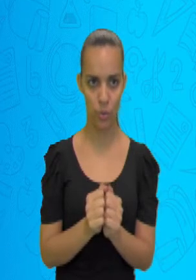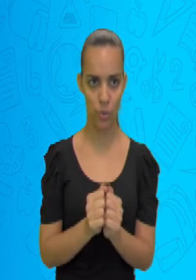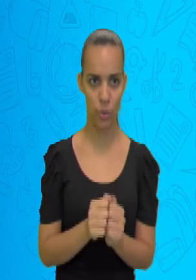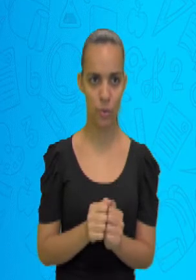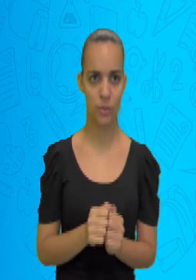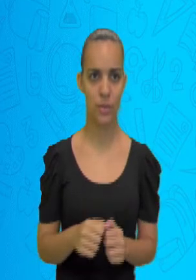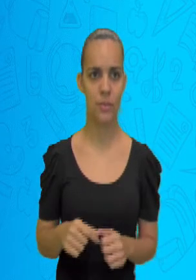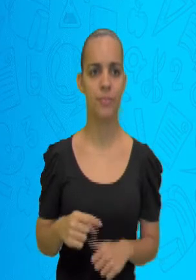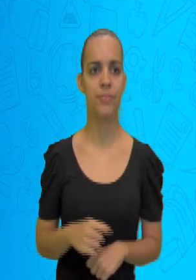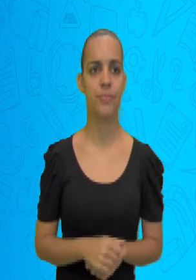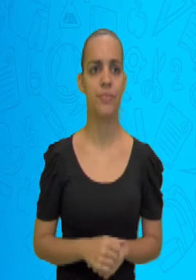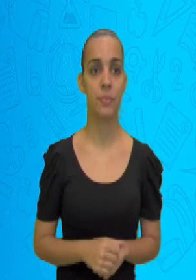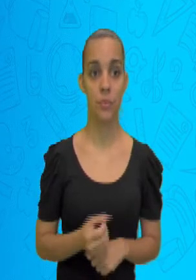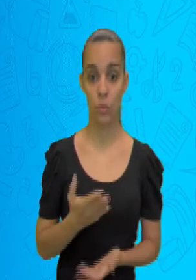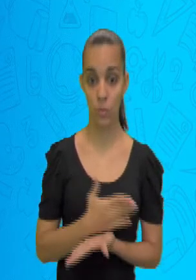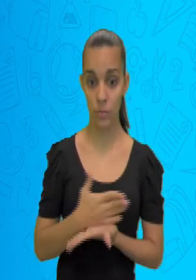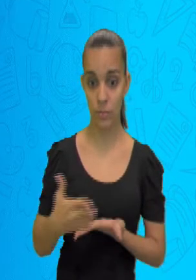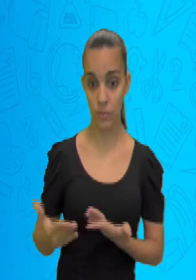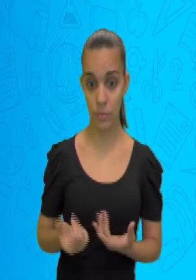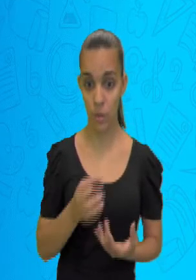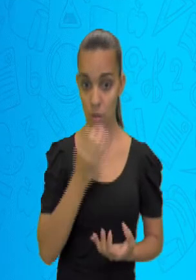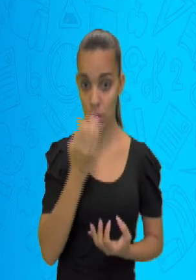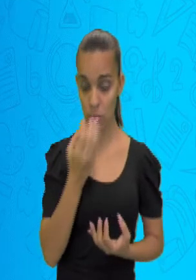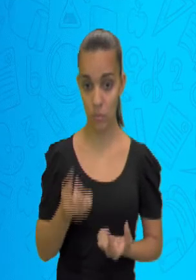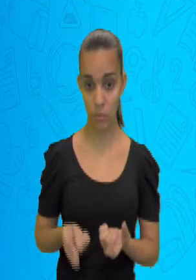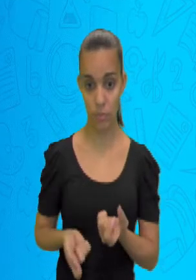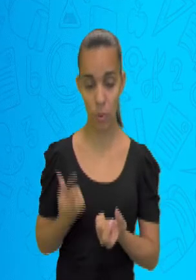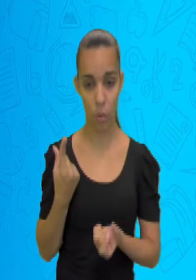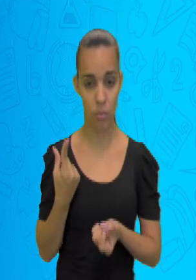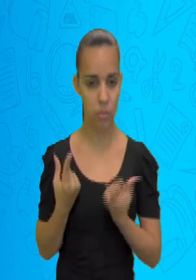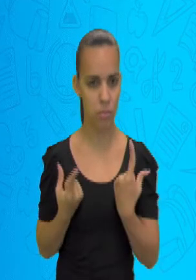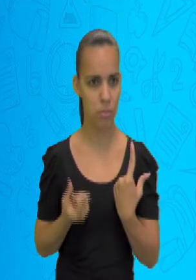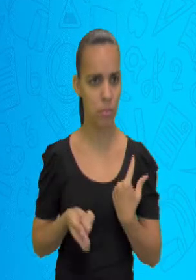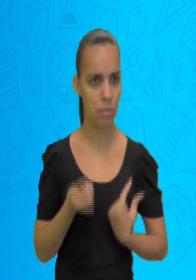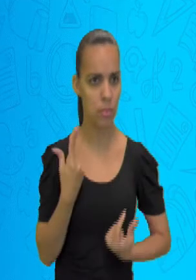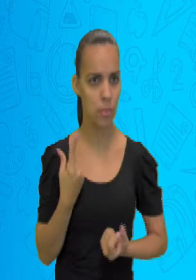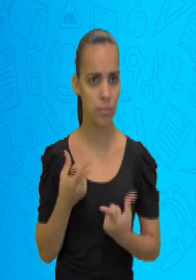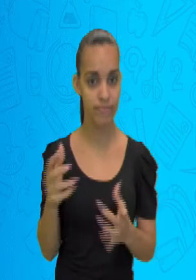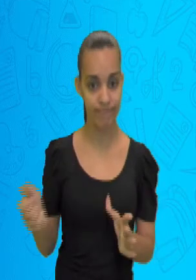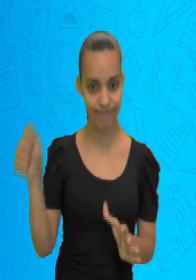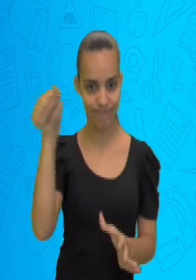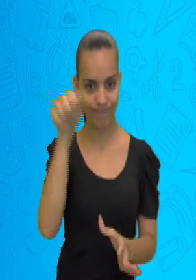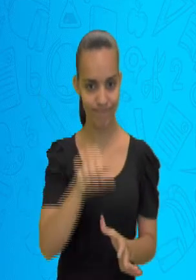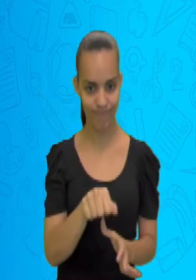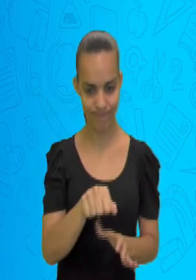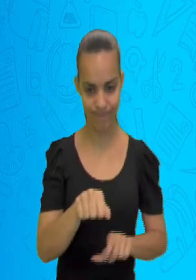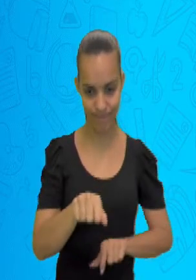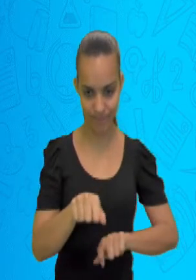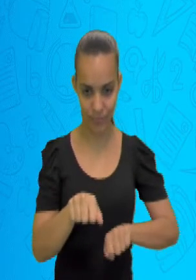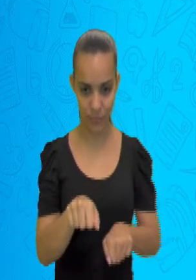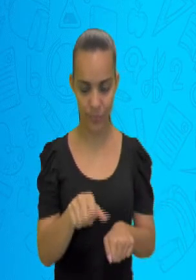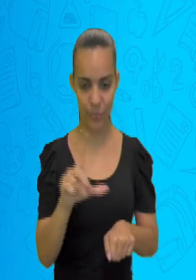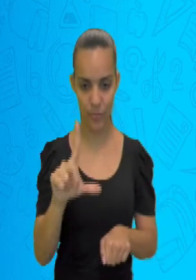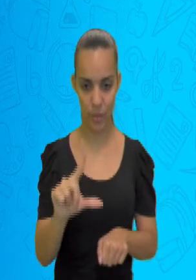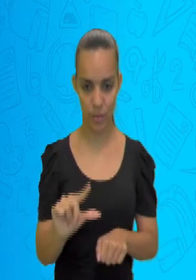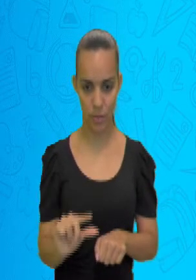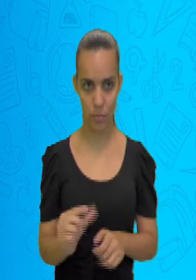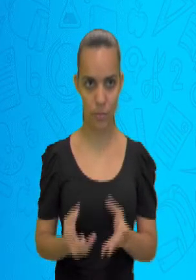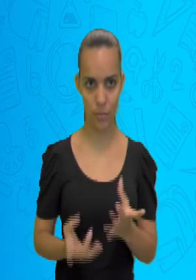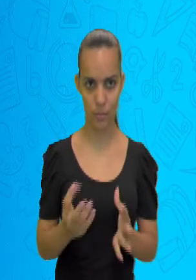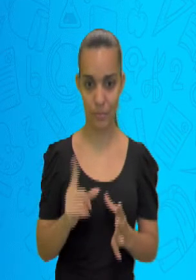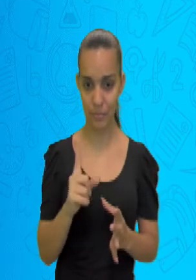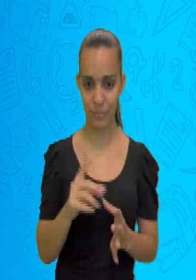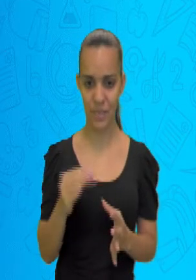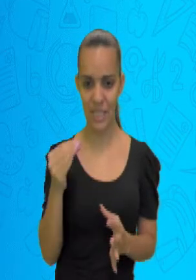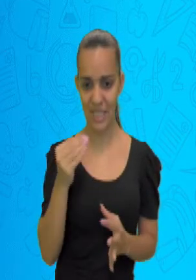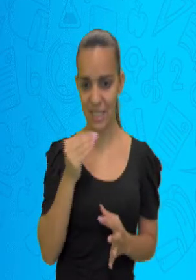Quando o milho começar a estourar, tampe a panela e abaixe o fogo para não